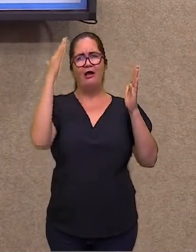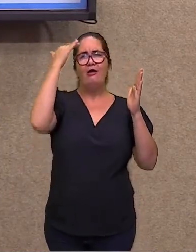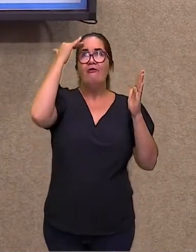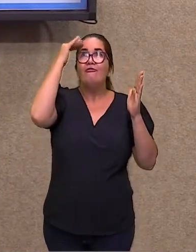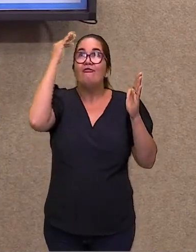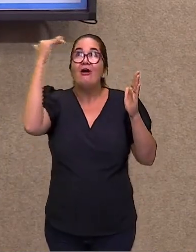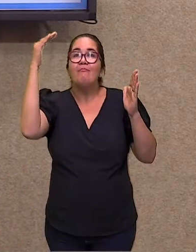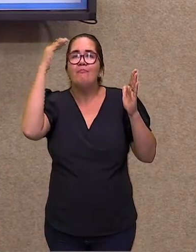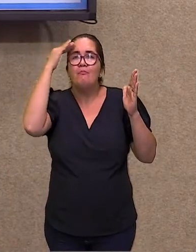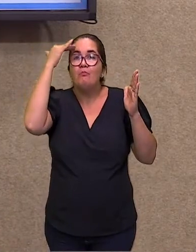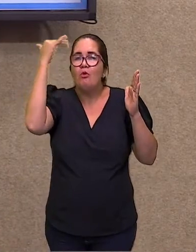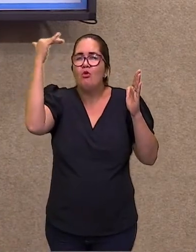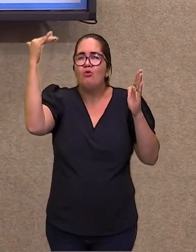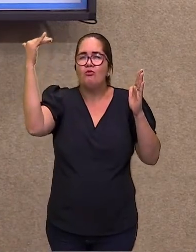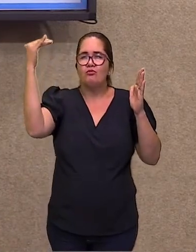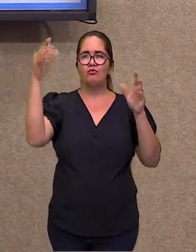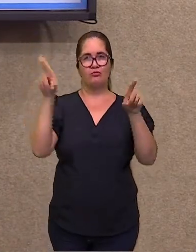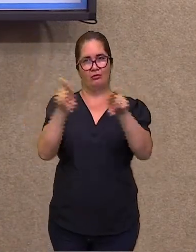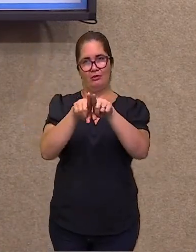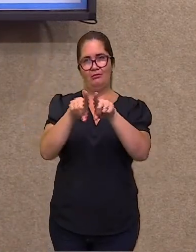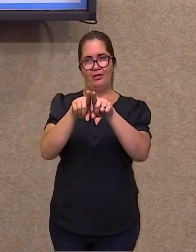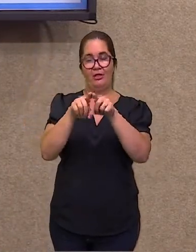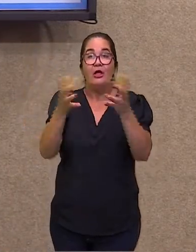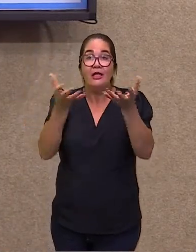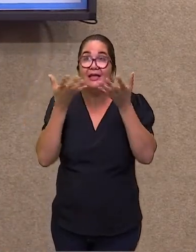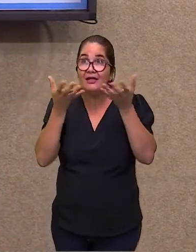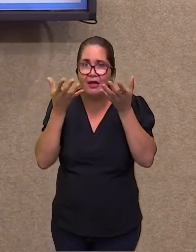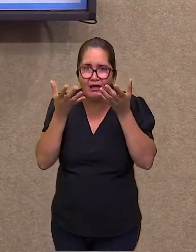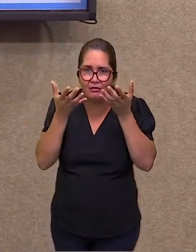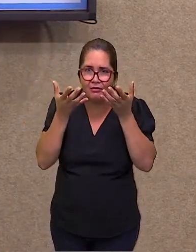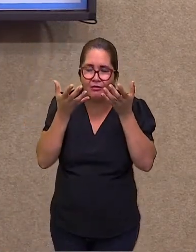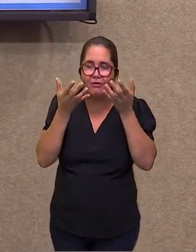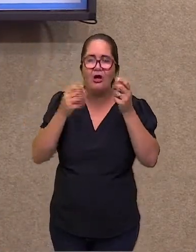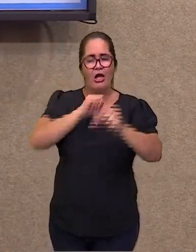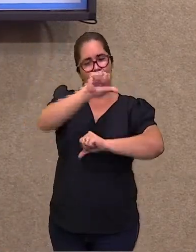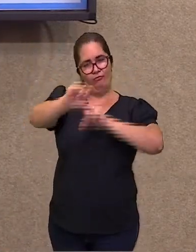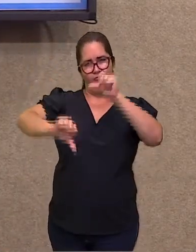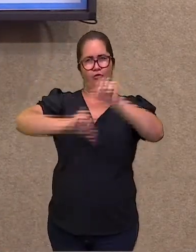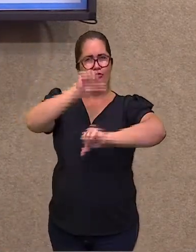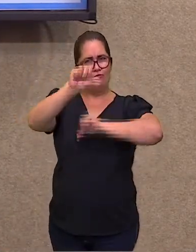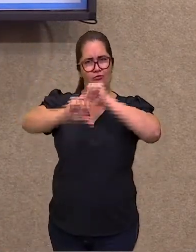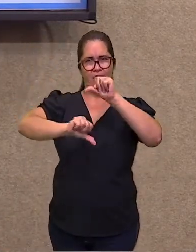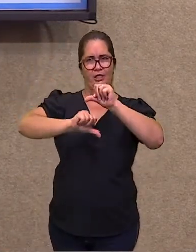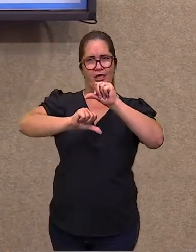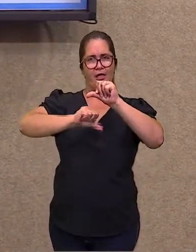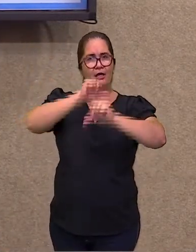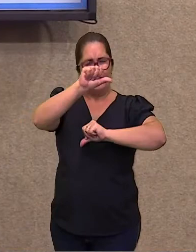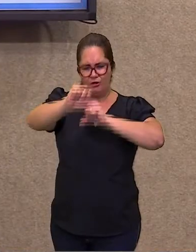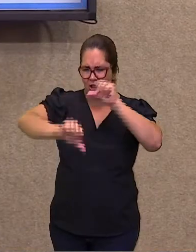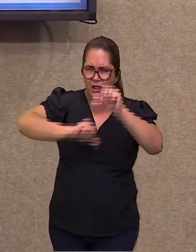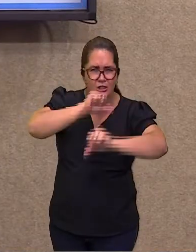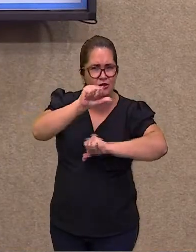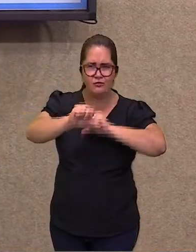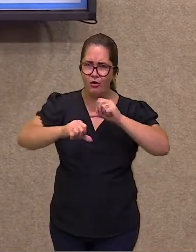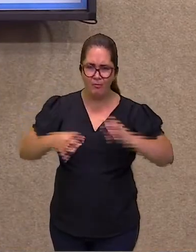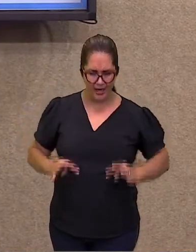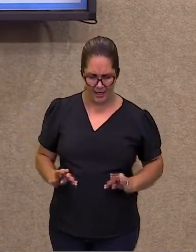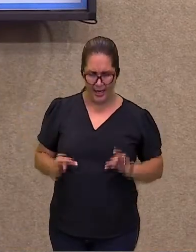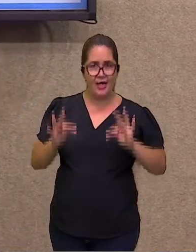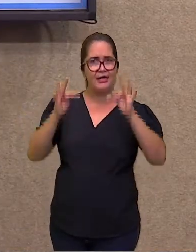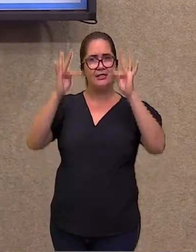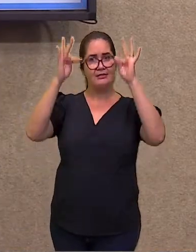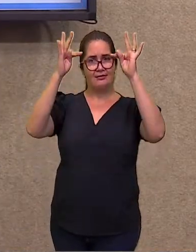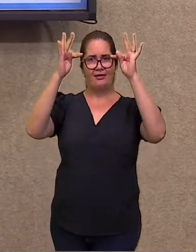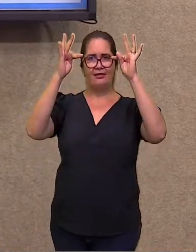Ele buscava essa inovação. Então isso fazia para ele muita diferença. Só